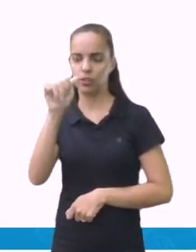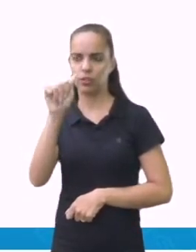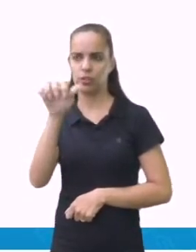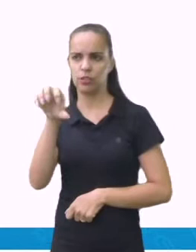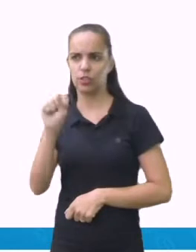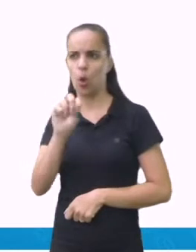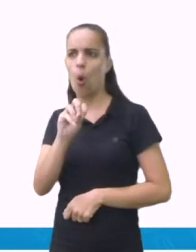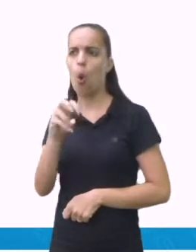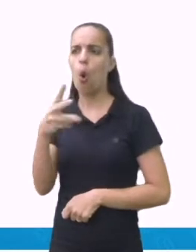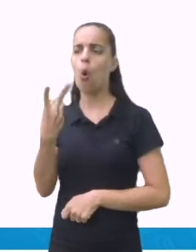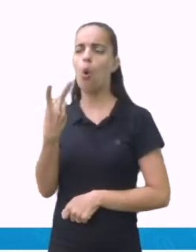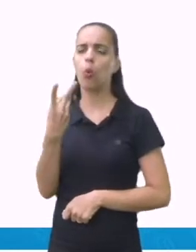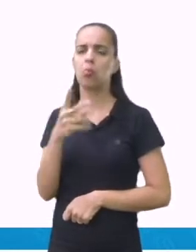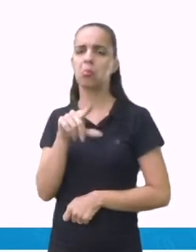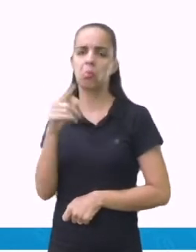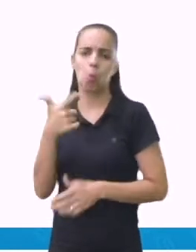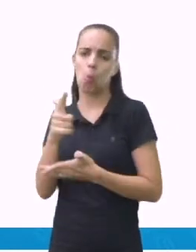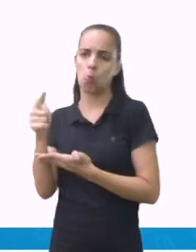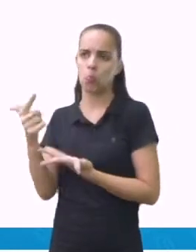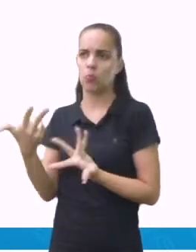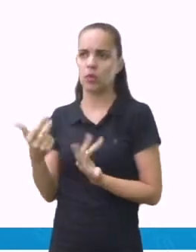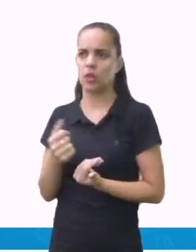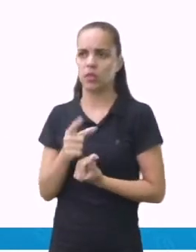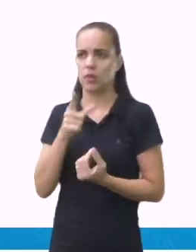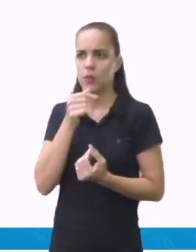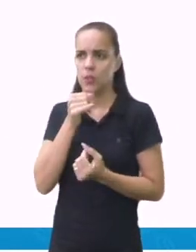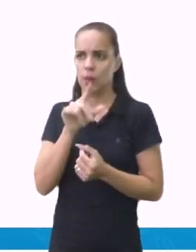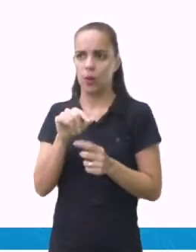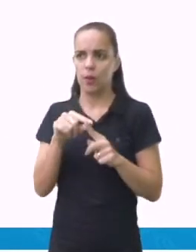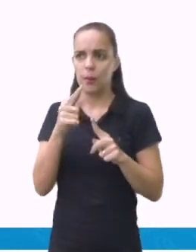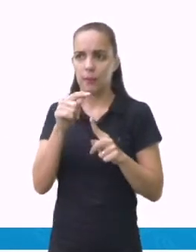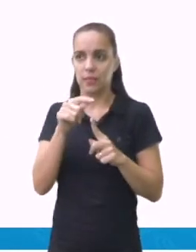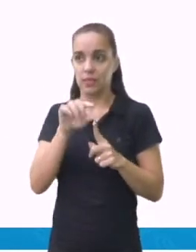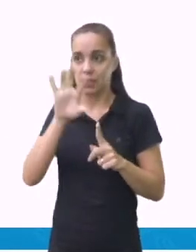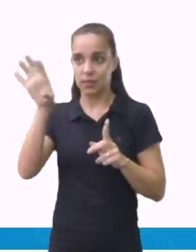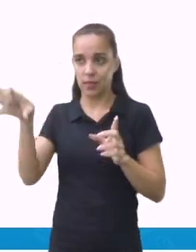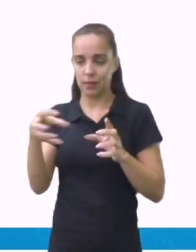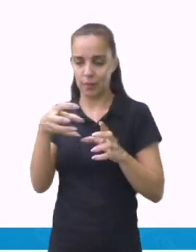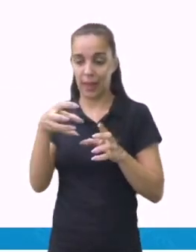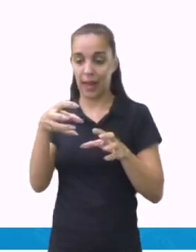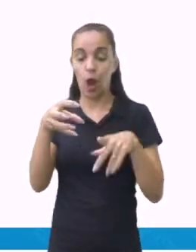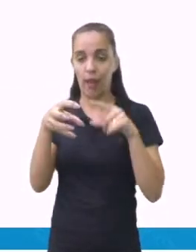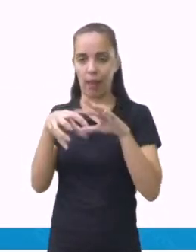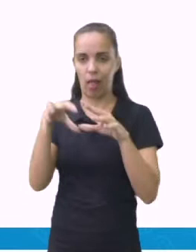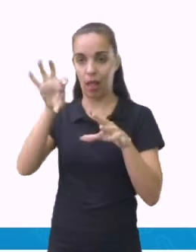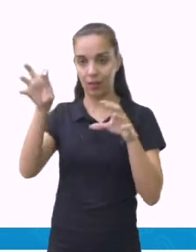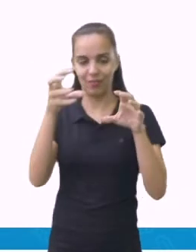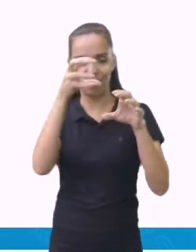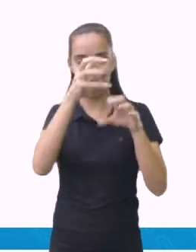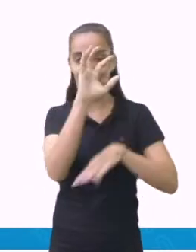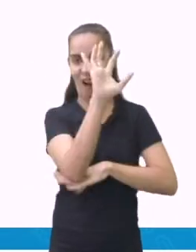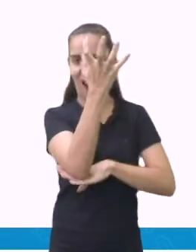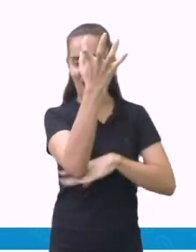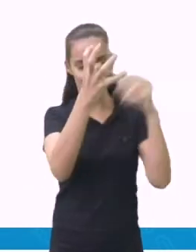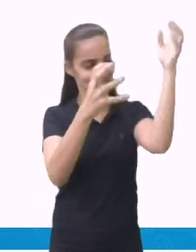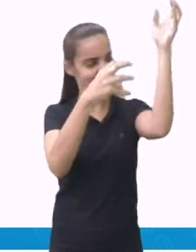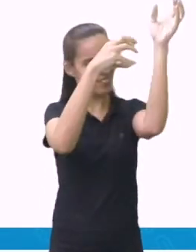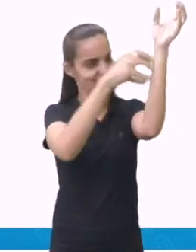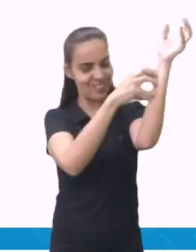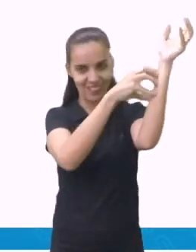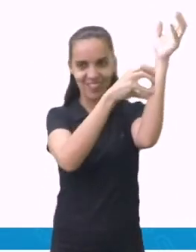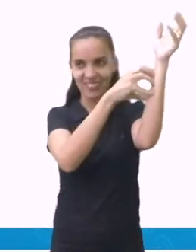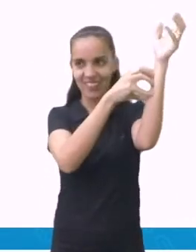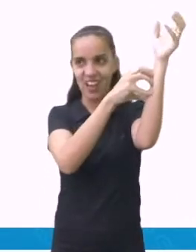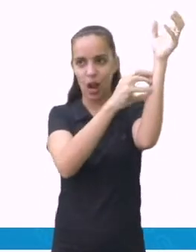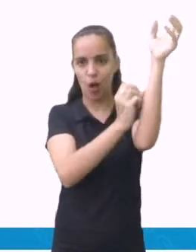que eles vão e colocam ela colada no tronco de outra planta e ali ela floresce. Então,